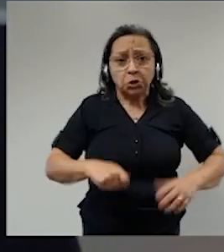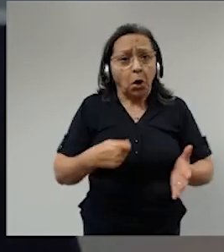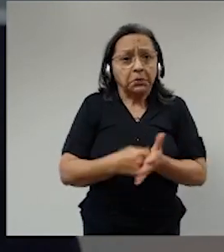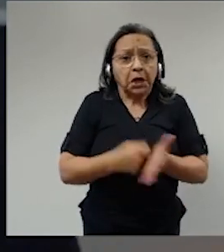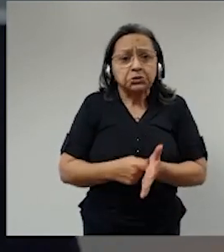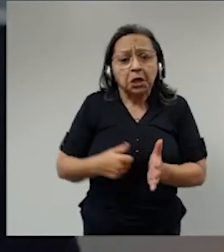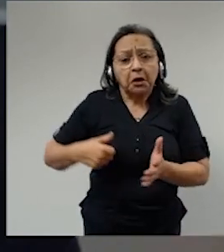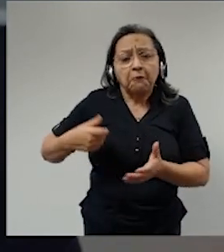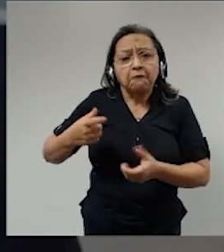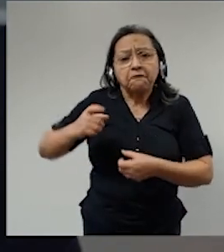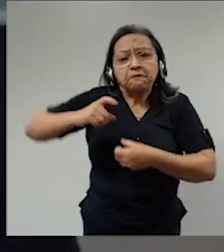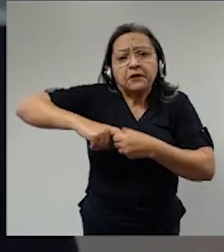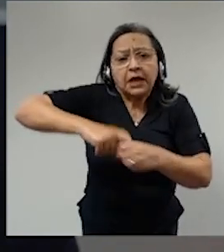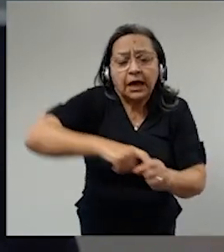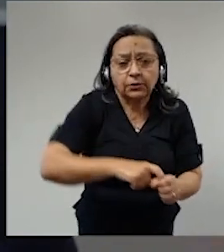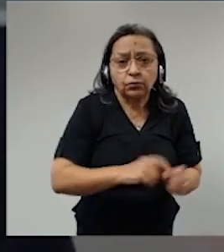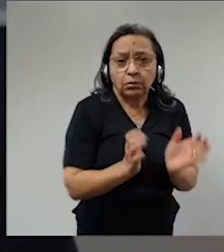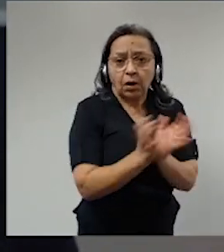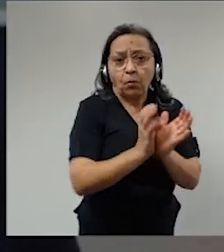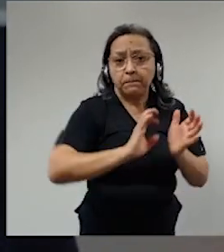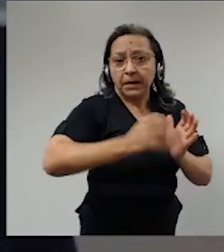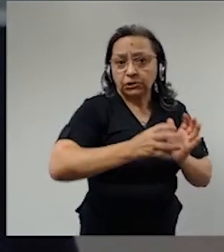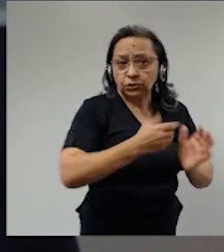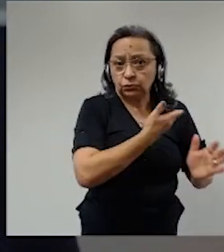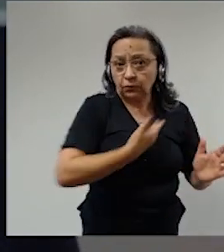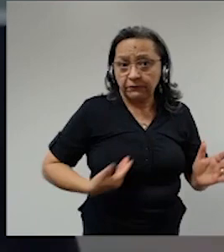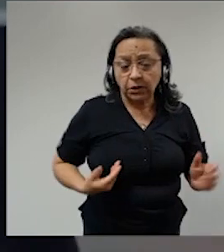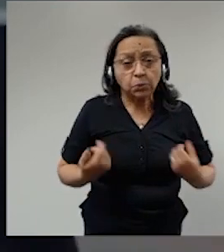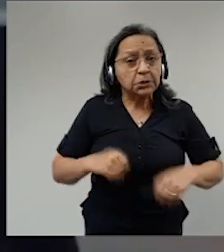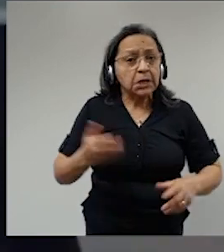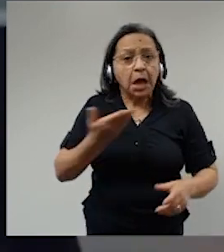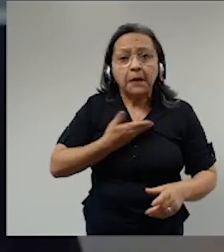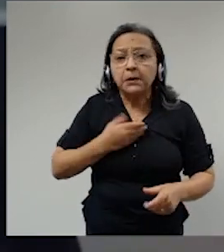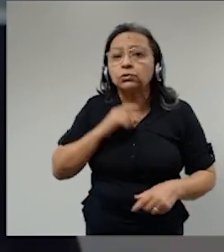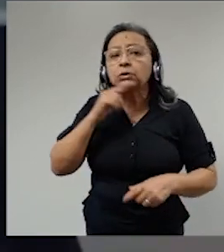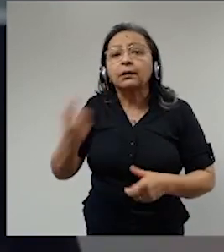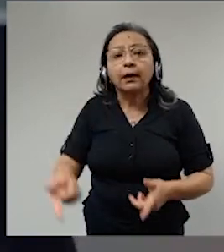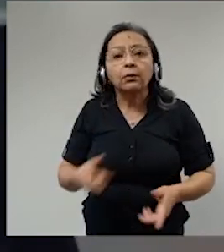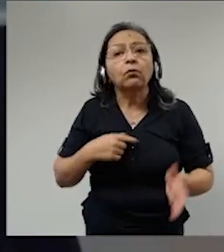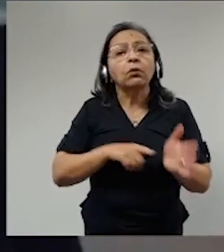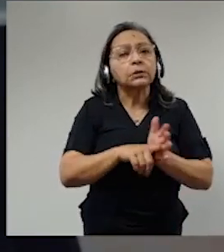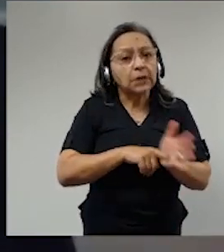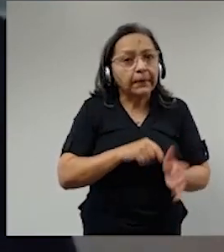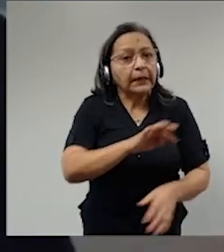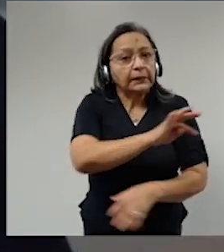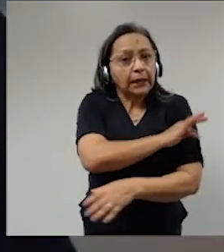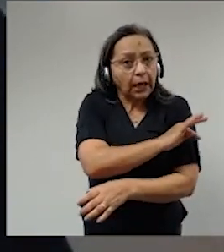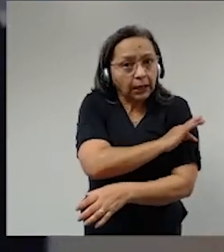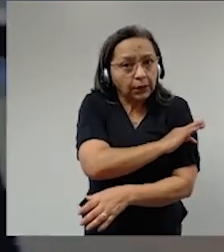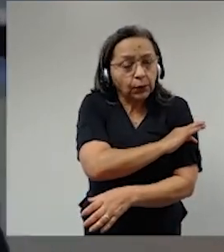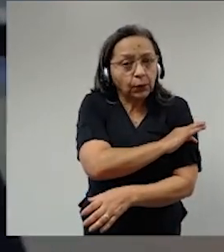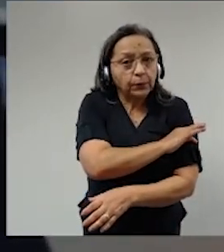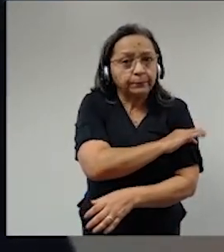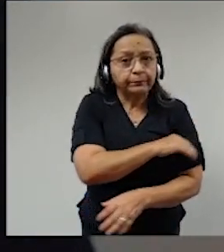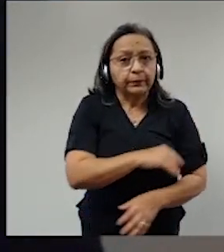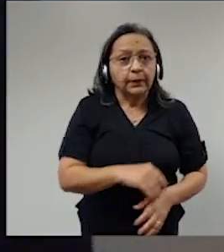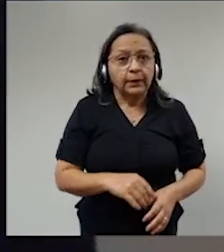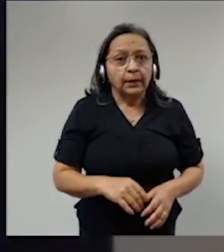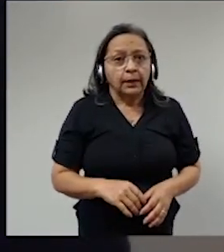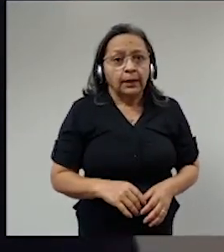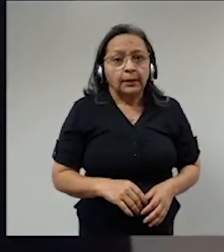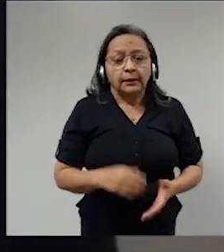para obter uma patente, você não precisa ser amigo de ninguém, o exame é absolutamente técnico republicano.